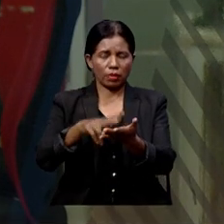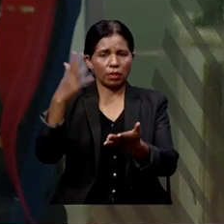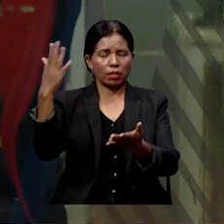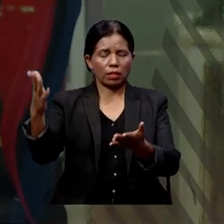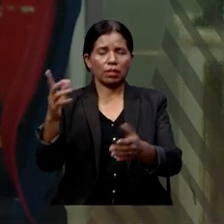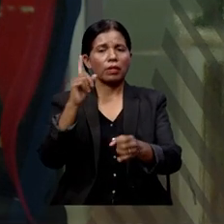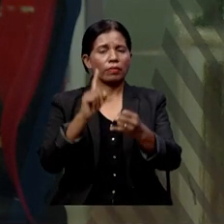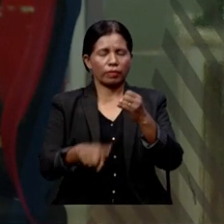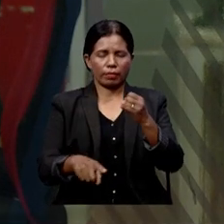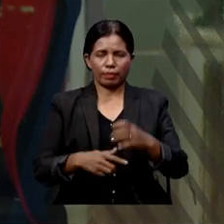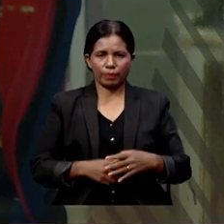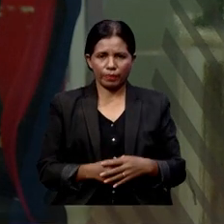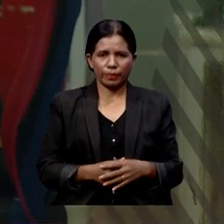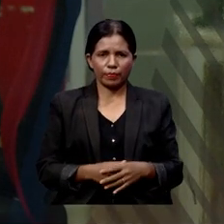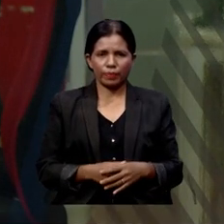final global.